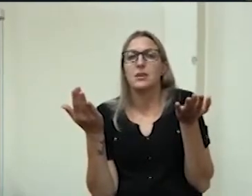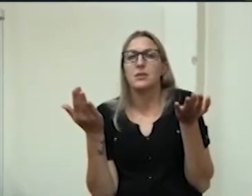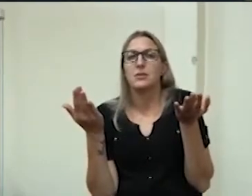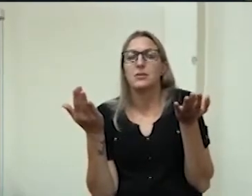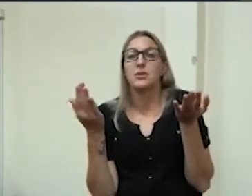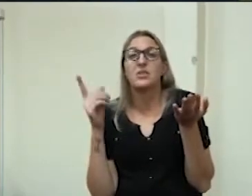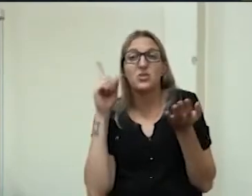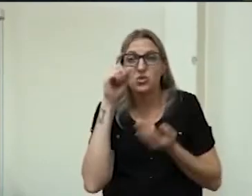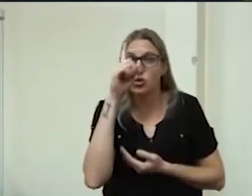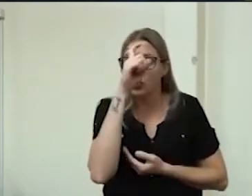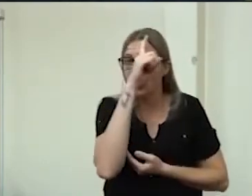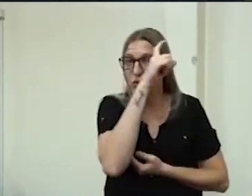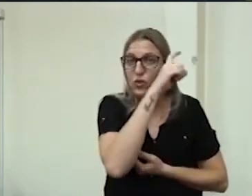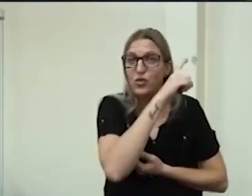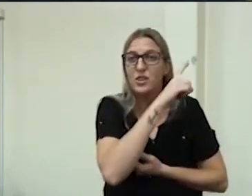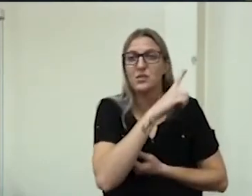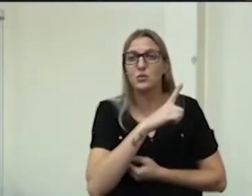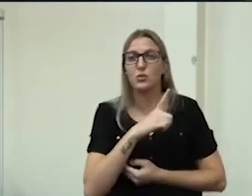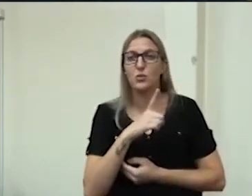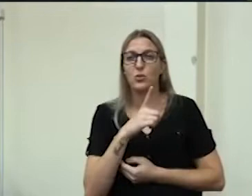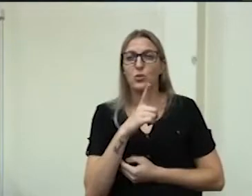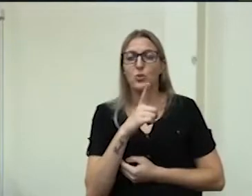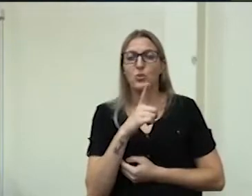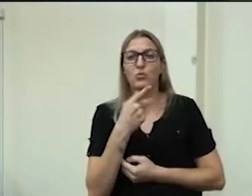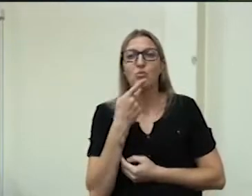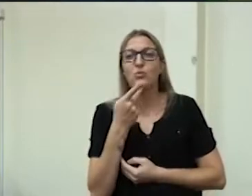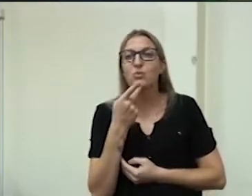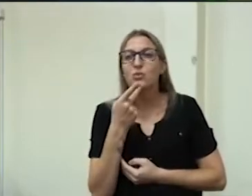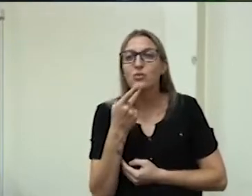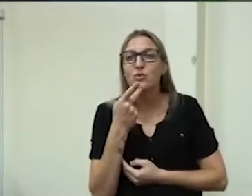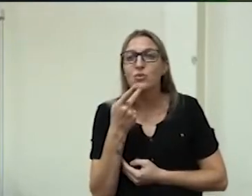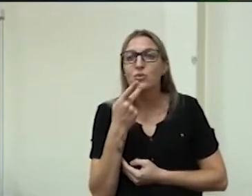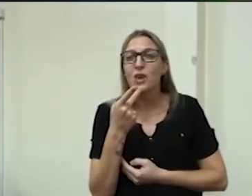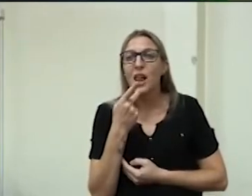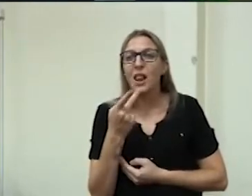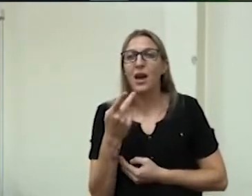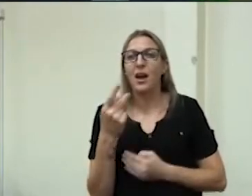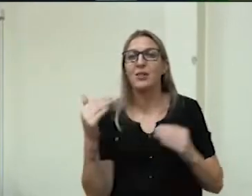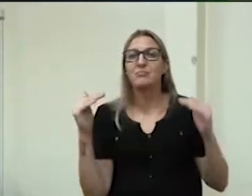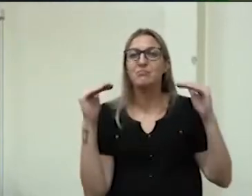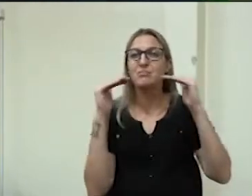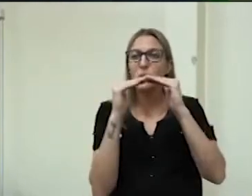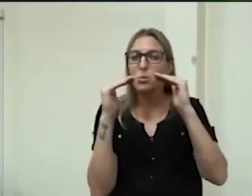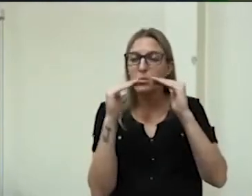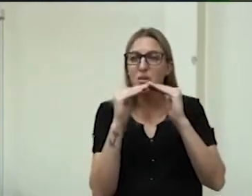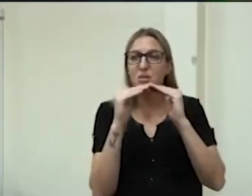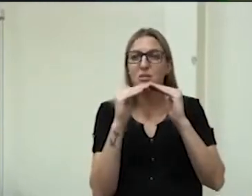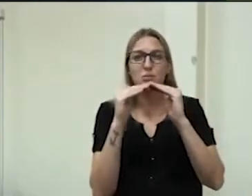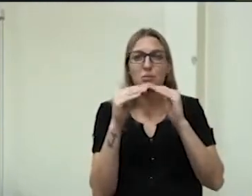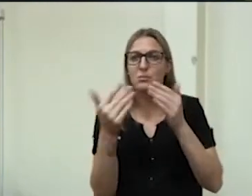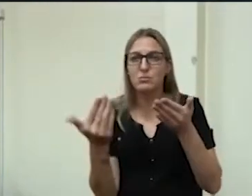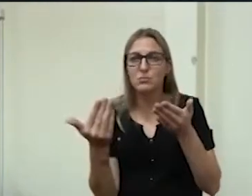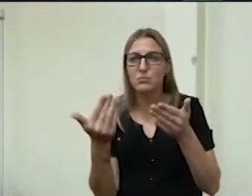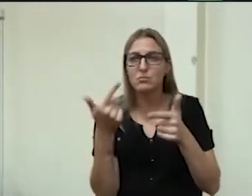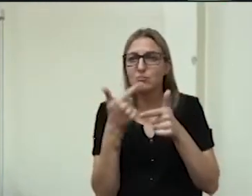fica difícil ter um discurso conexo com uma situação totalmente